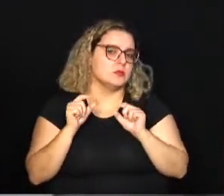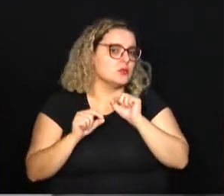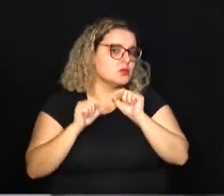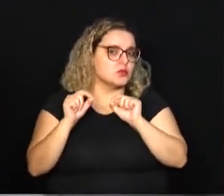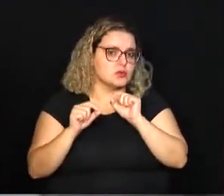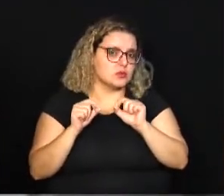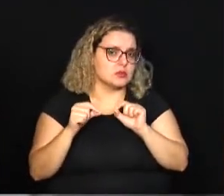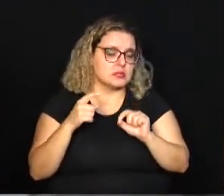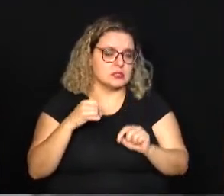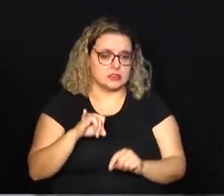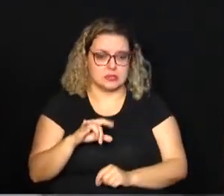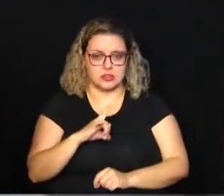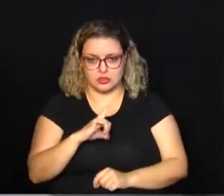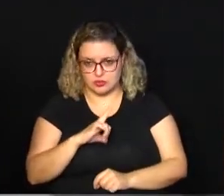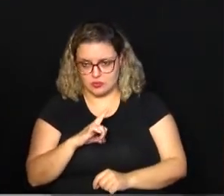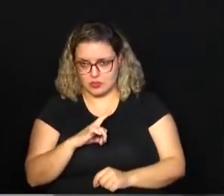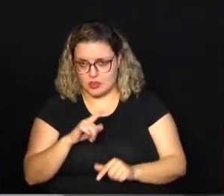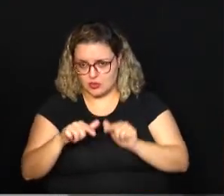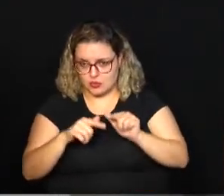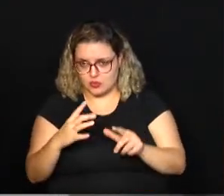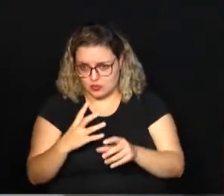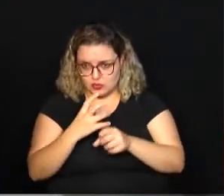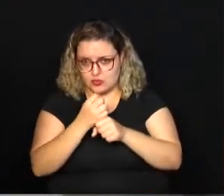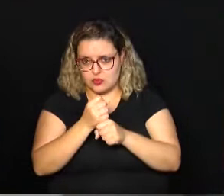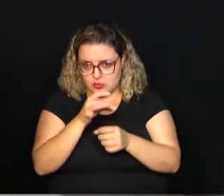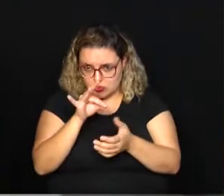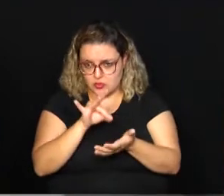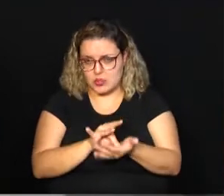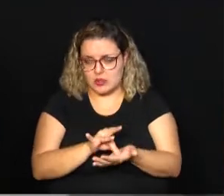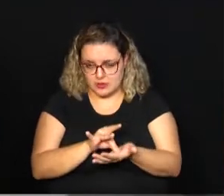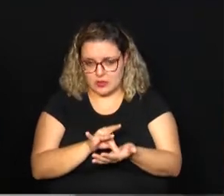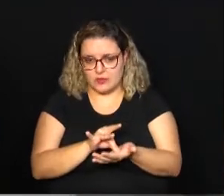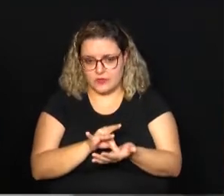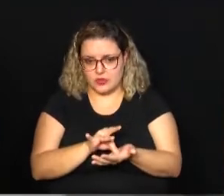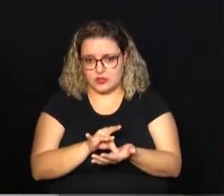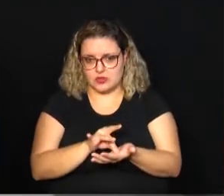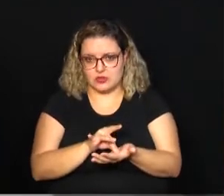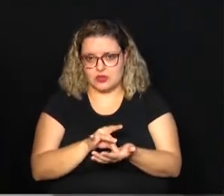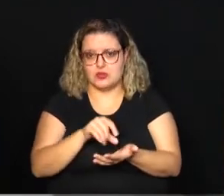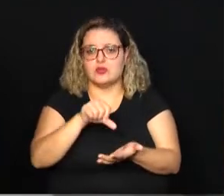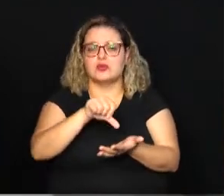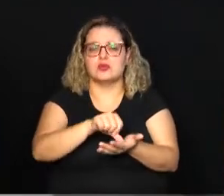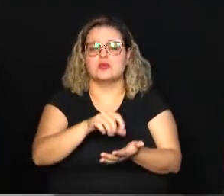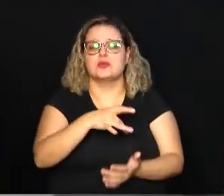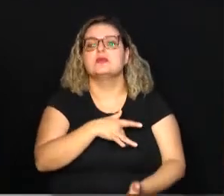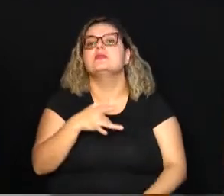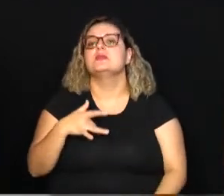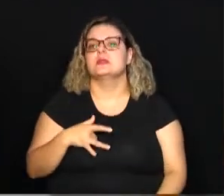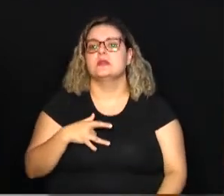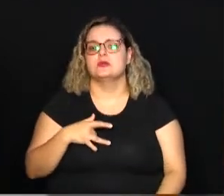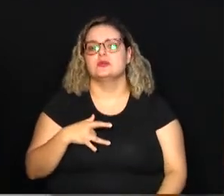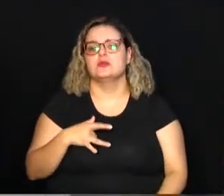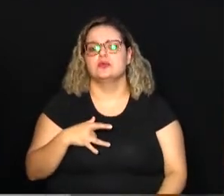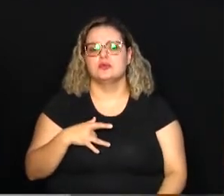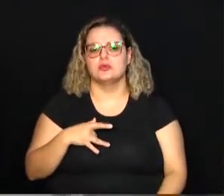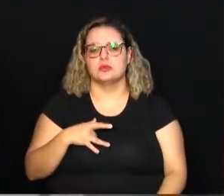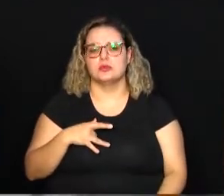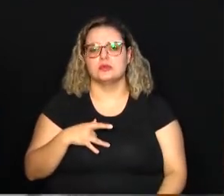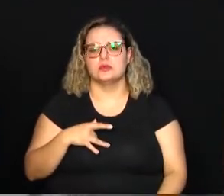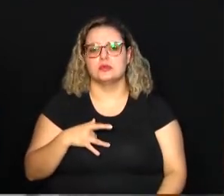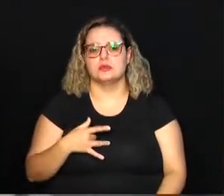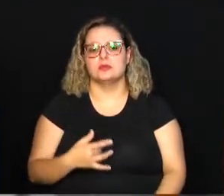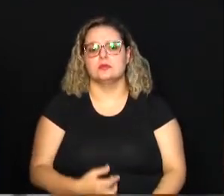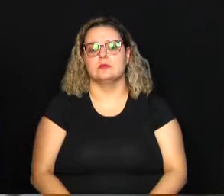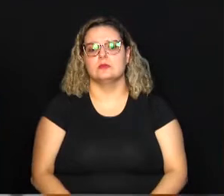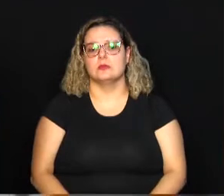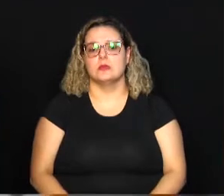um trabalho de fortalecimento efetivo, né, do centro de saúde, nós pode